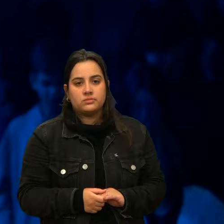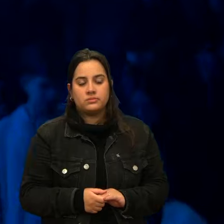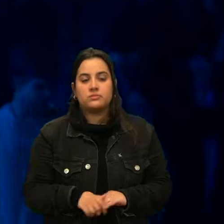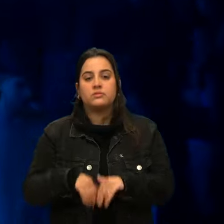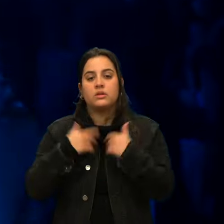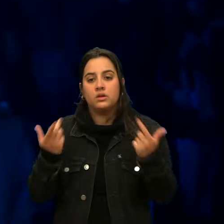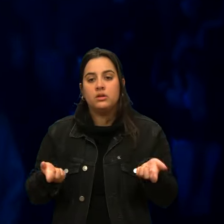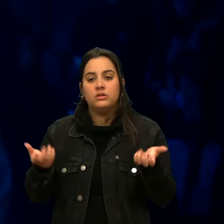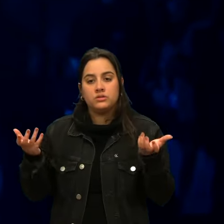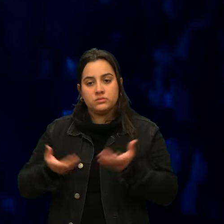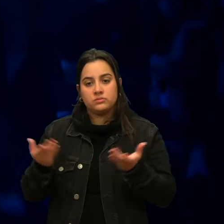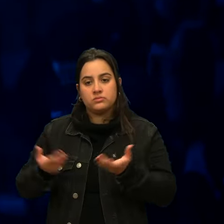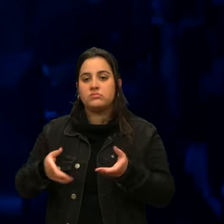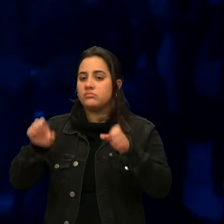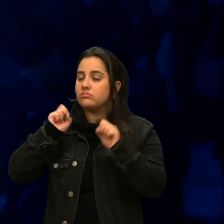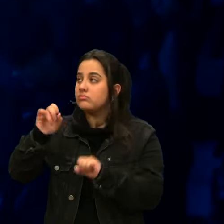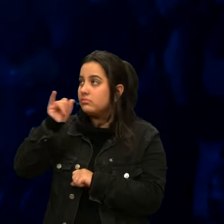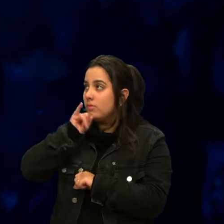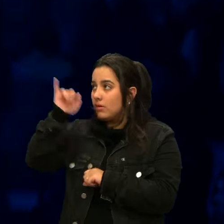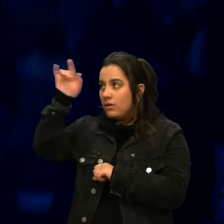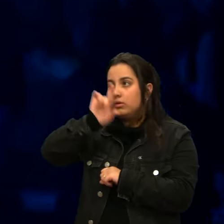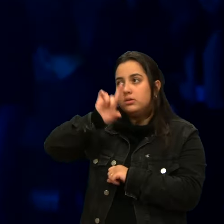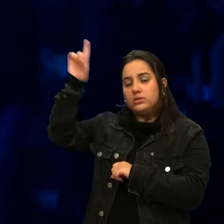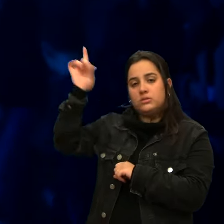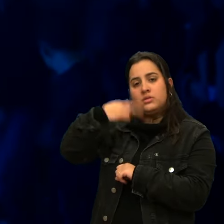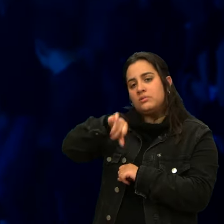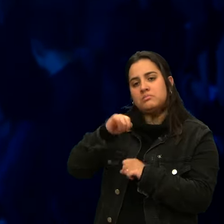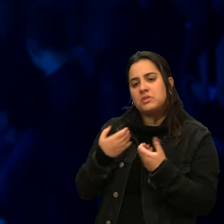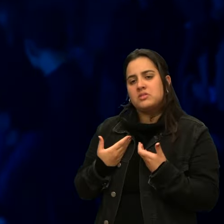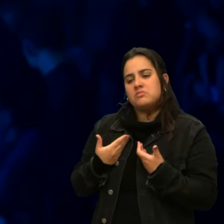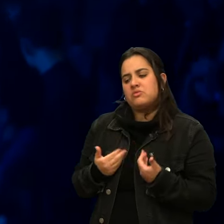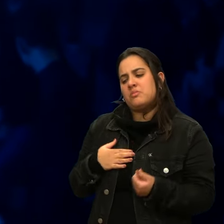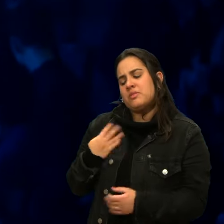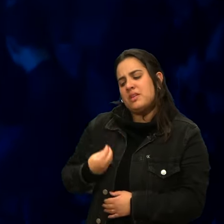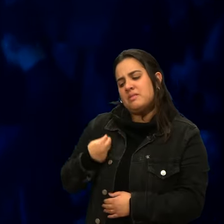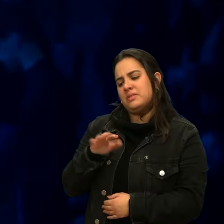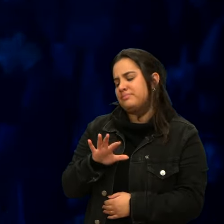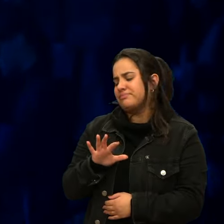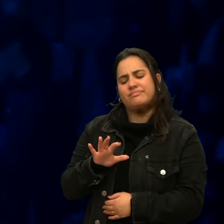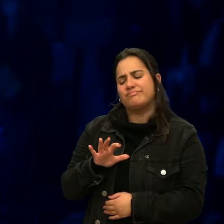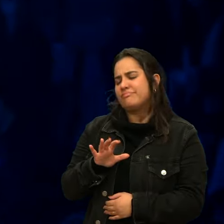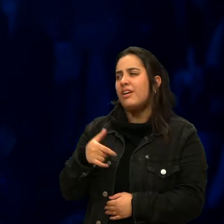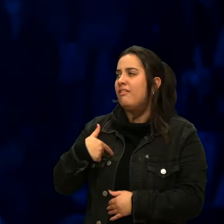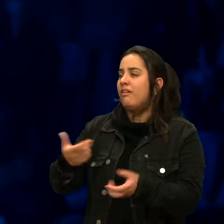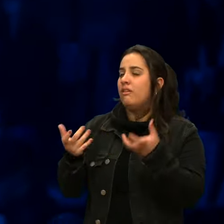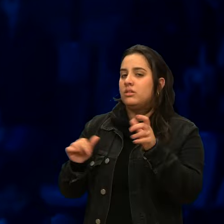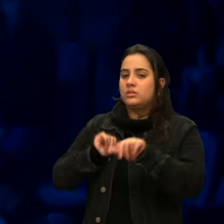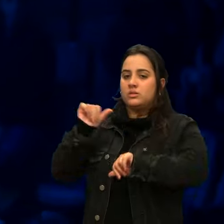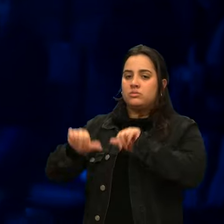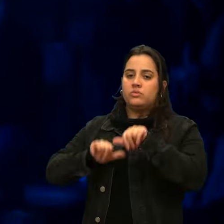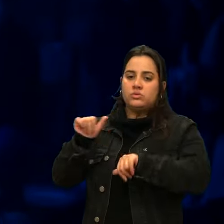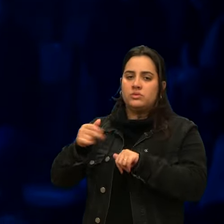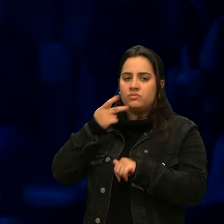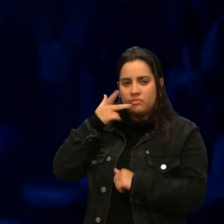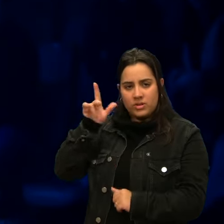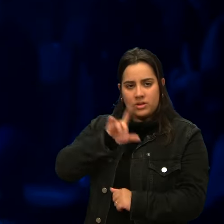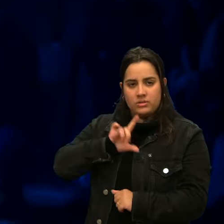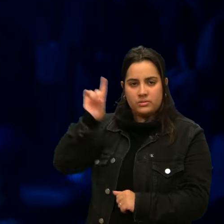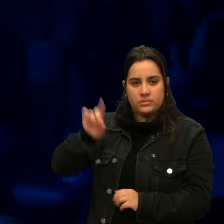Então hoje, fala isso para Deus. Fala que você cansou de viver a vida desse jeito. E fala isso para